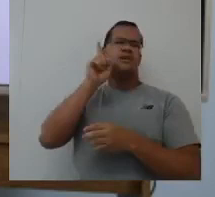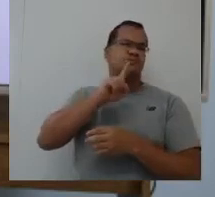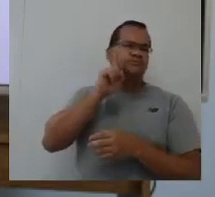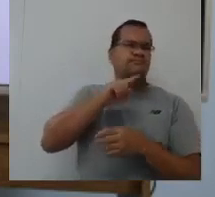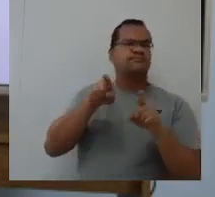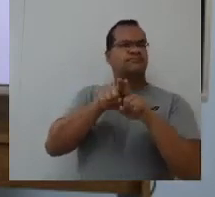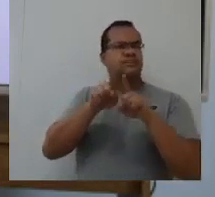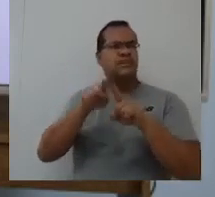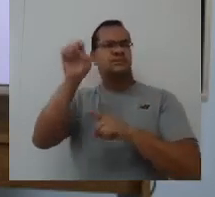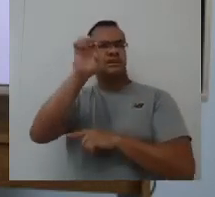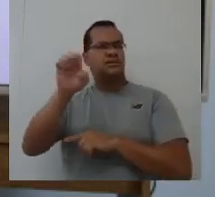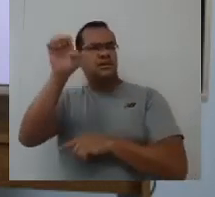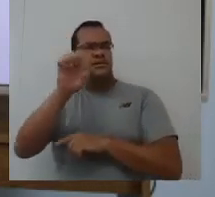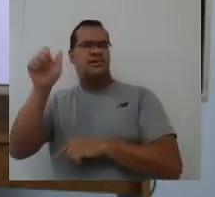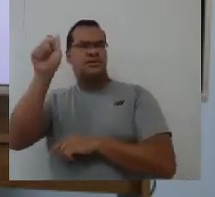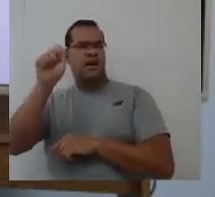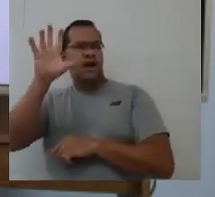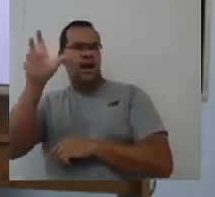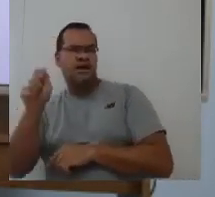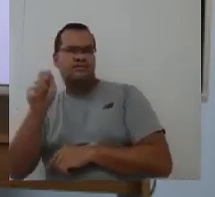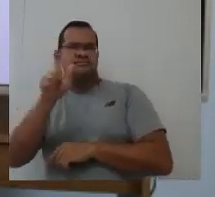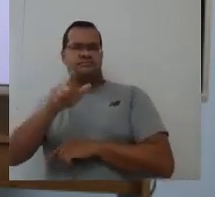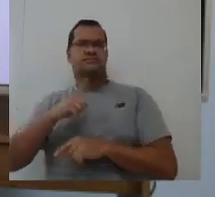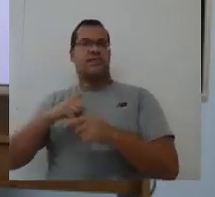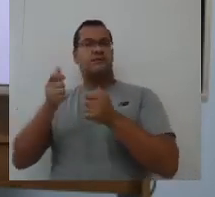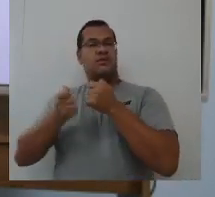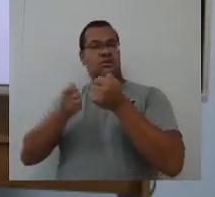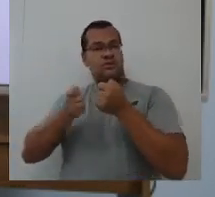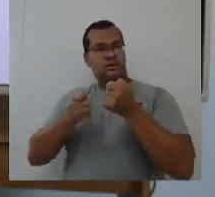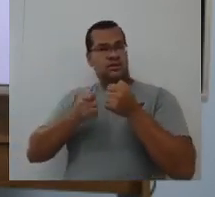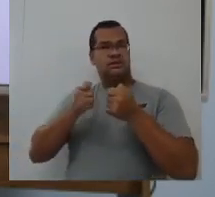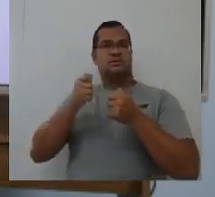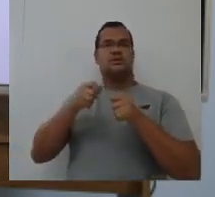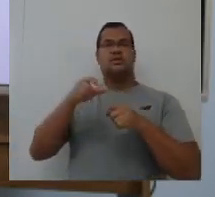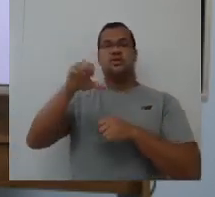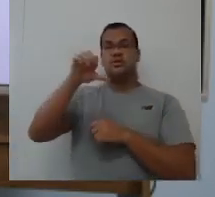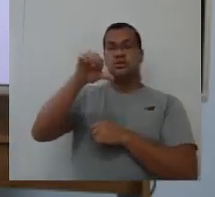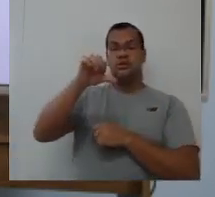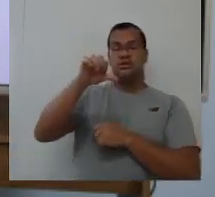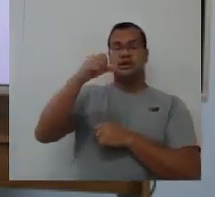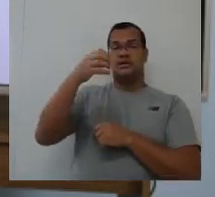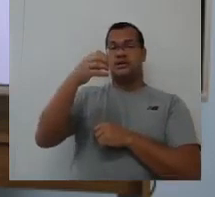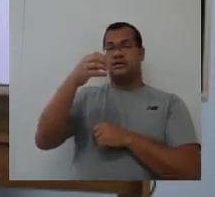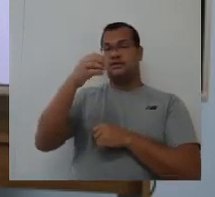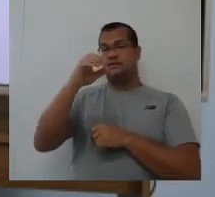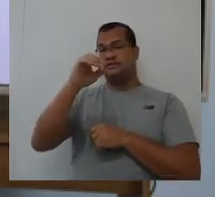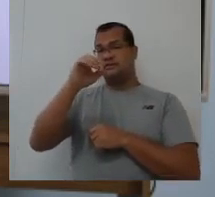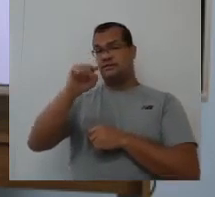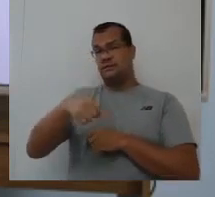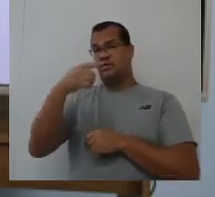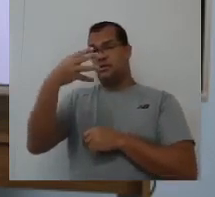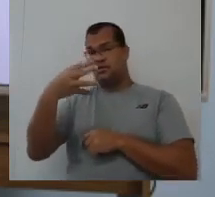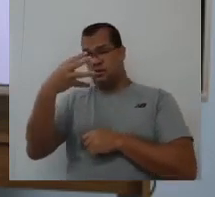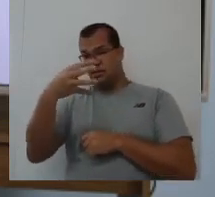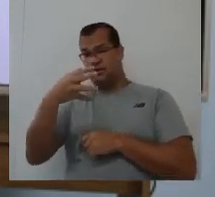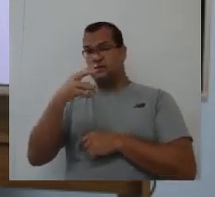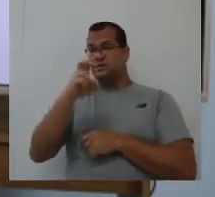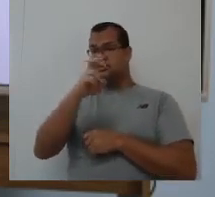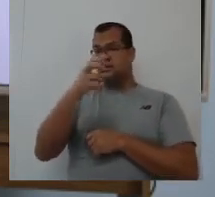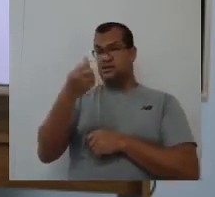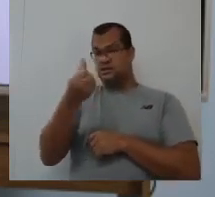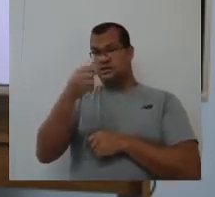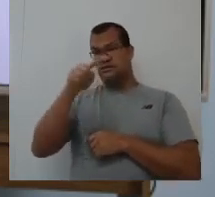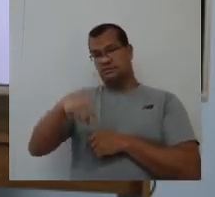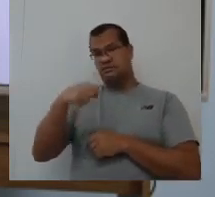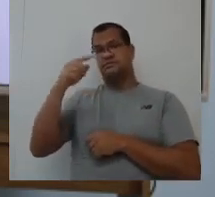Em 1905, se encontrava sob controle europeu 90,4% da África, 56,6%